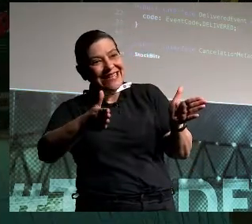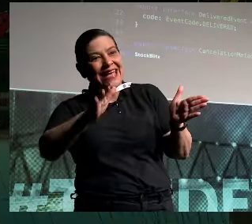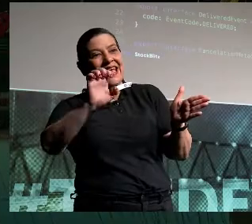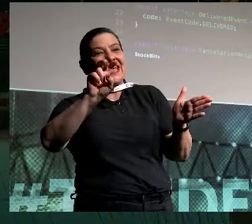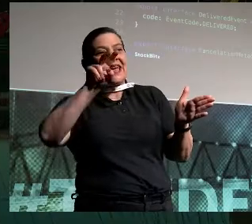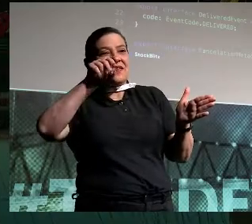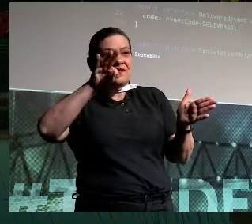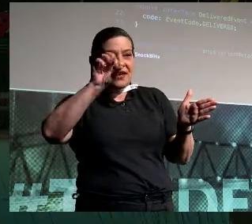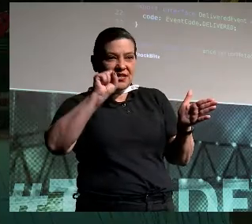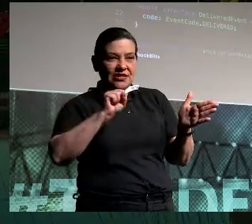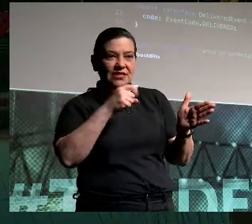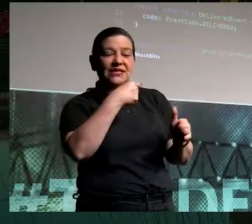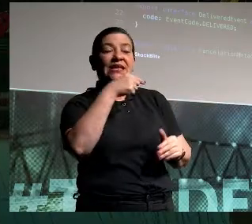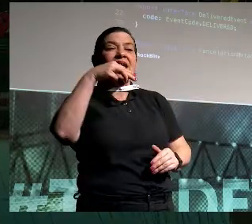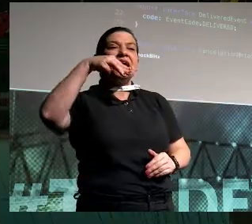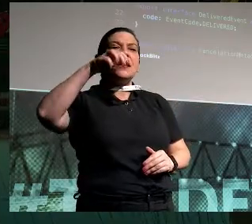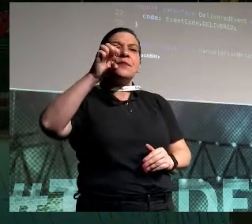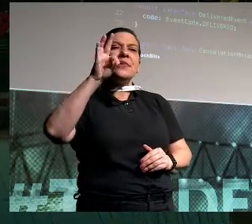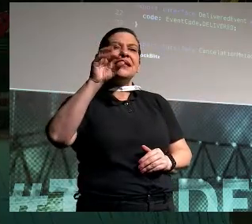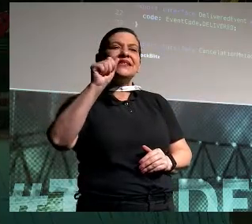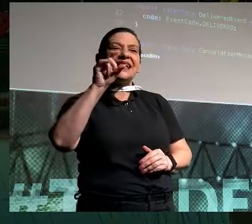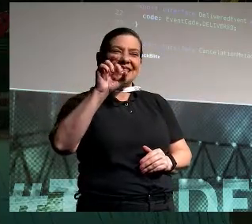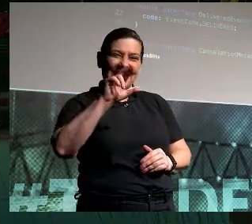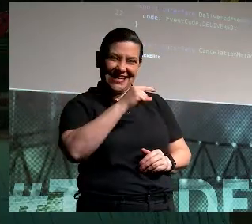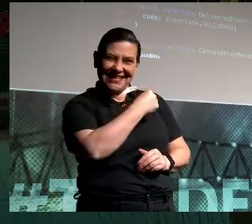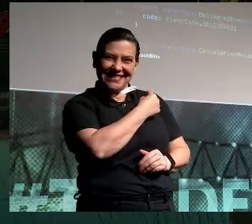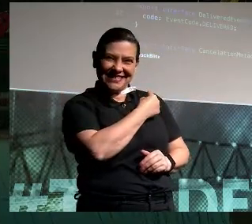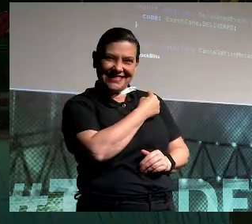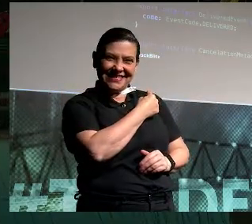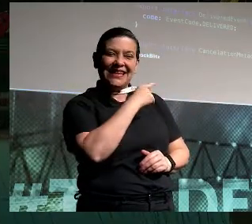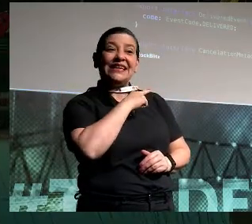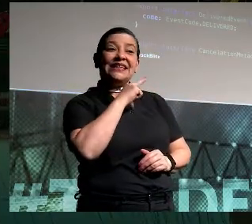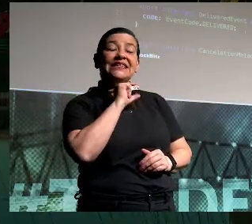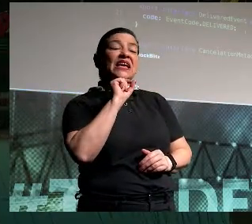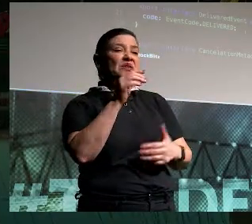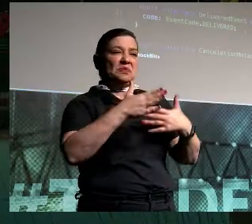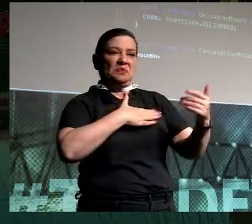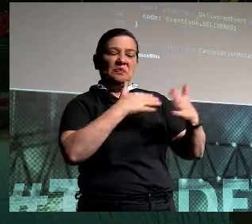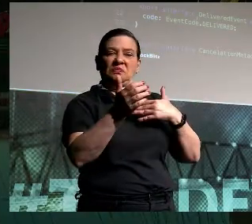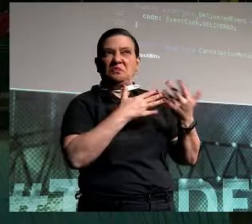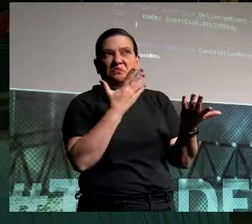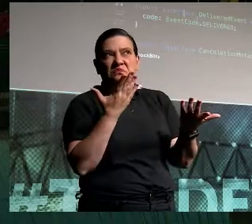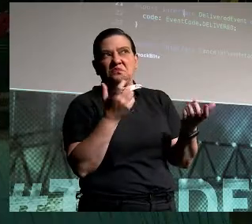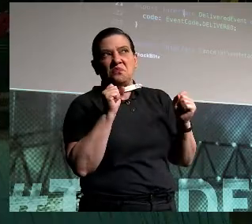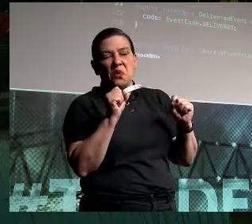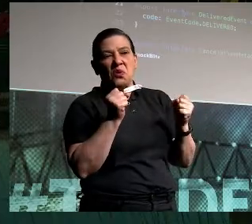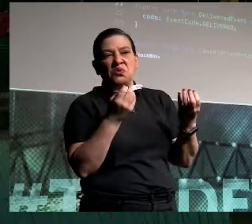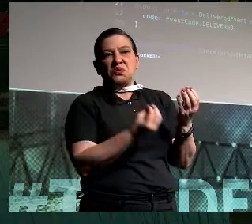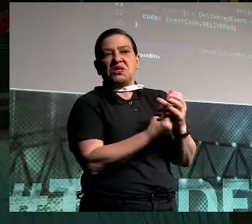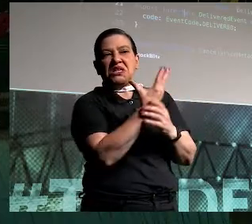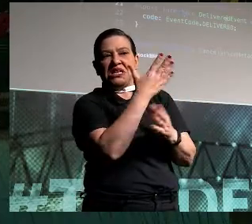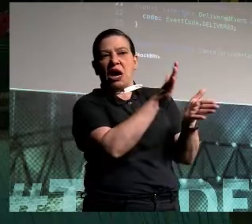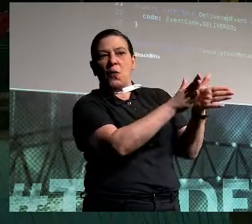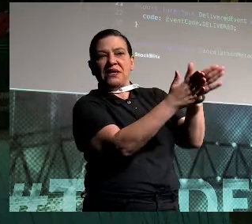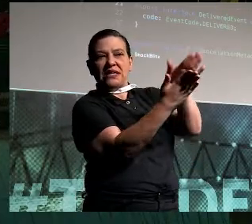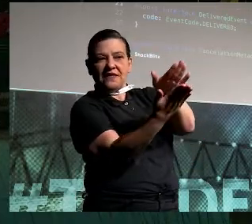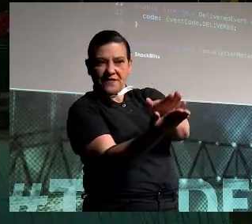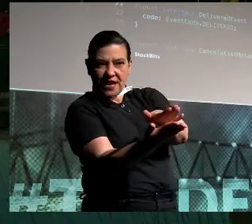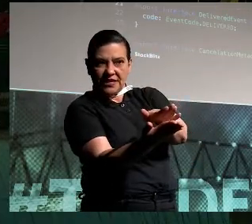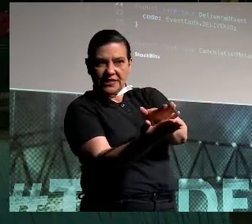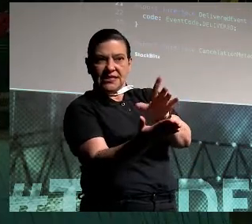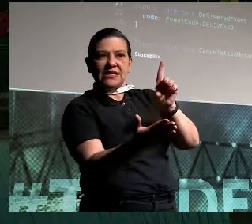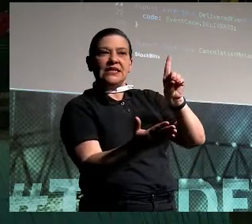tenho um metadata aqui de delivered, que tem uma propriedade qualquer. Eu posso vir aqui, criar uma interface de